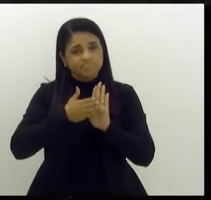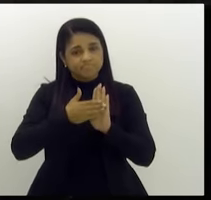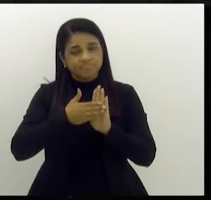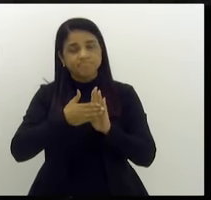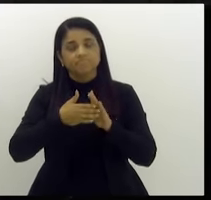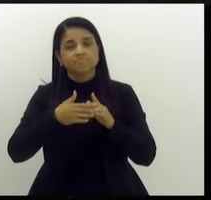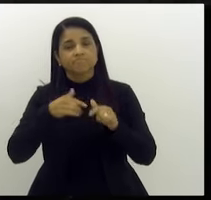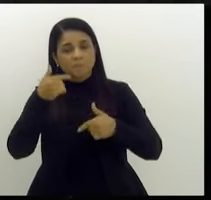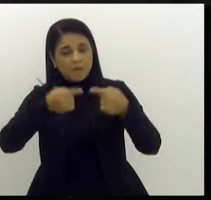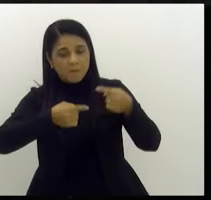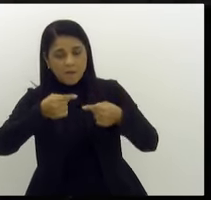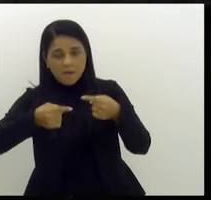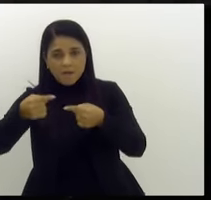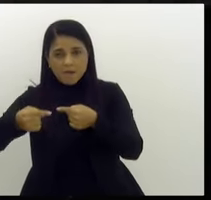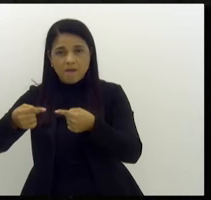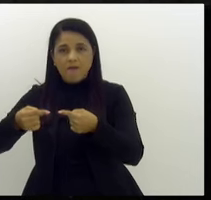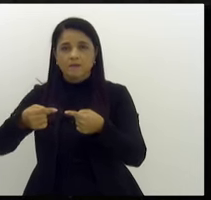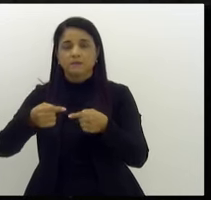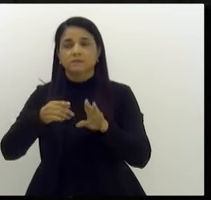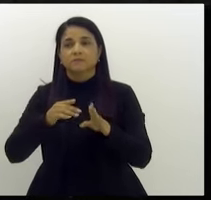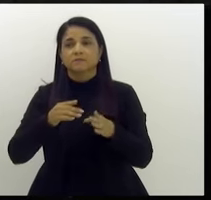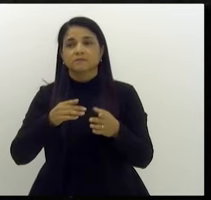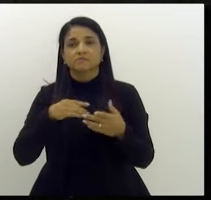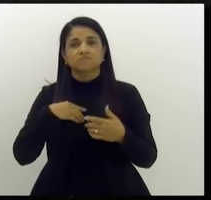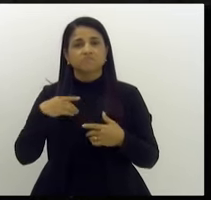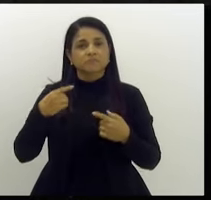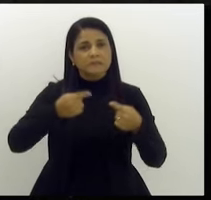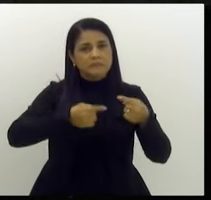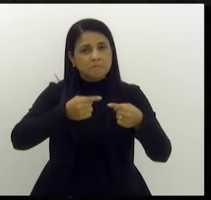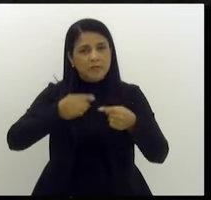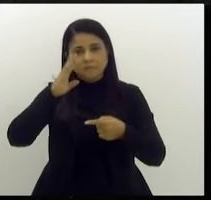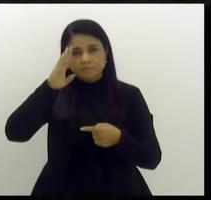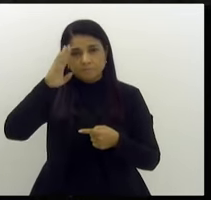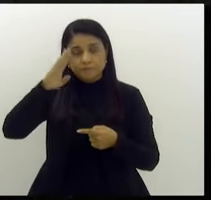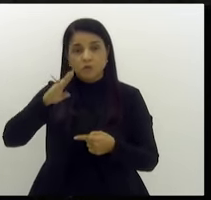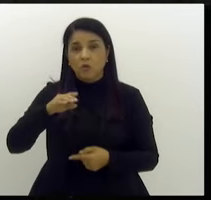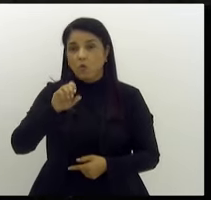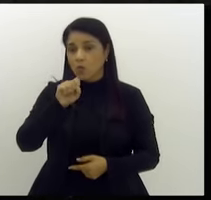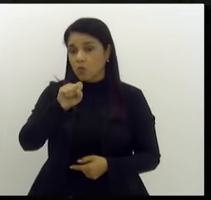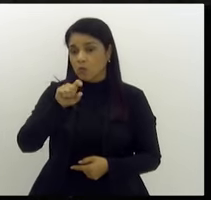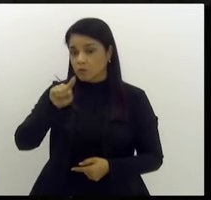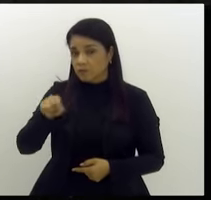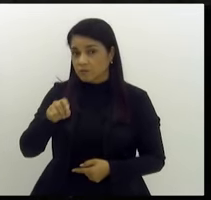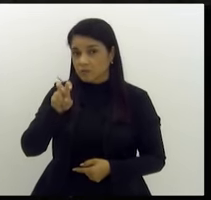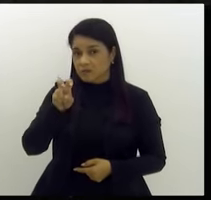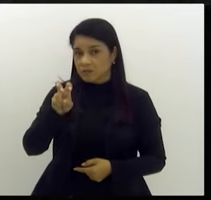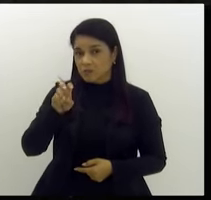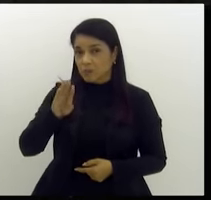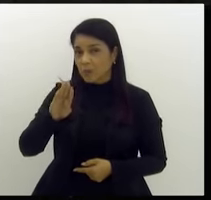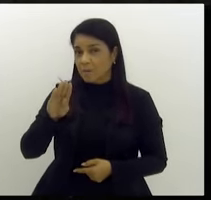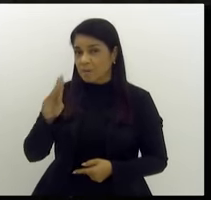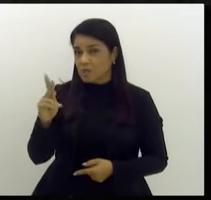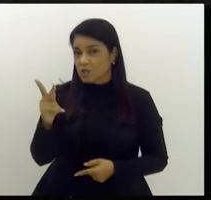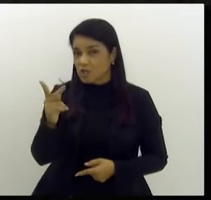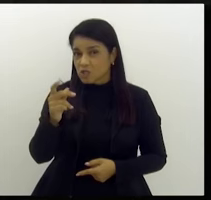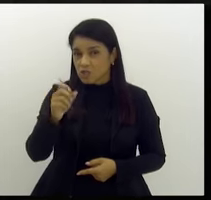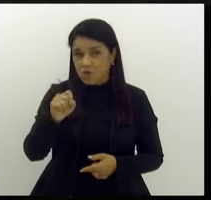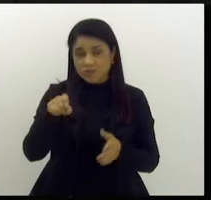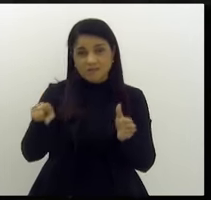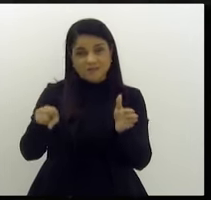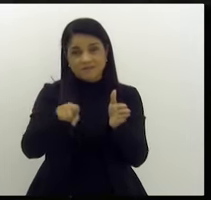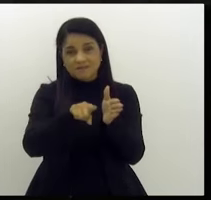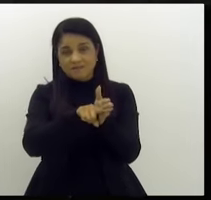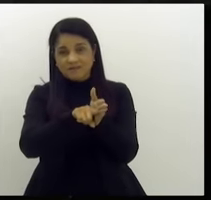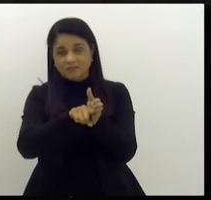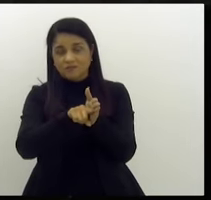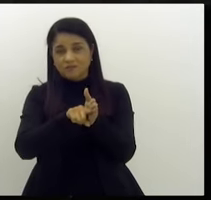debate e é um debate fundamental são 8 b e meio de rombo para o exercício fiscal